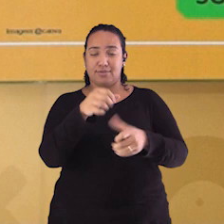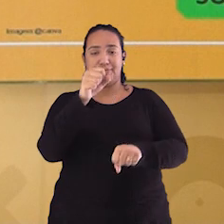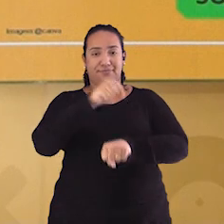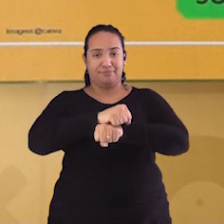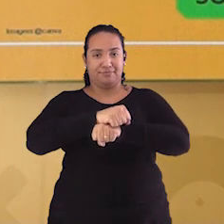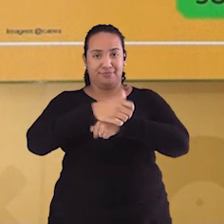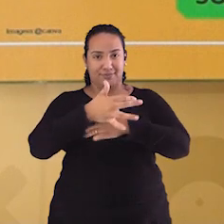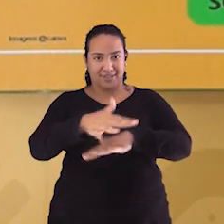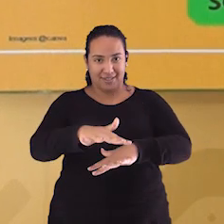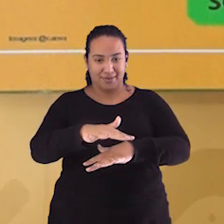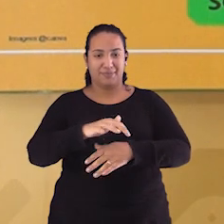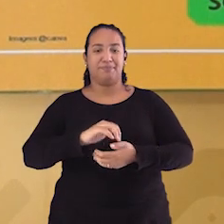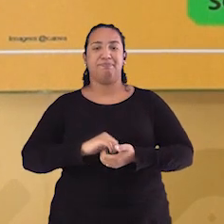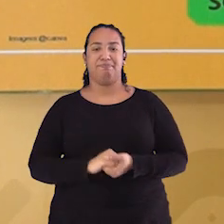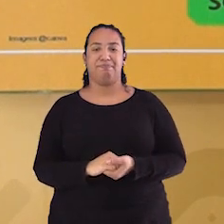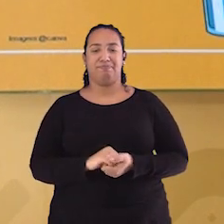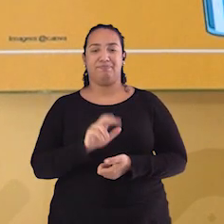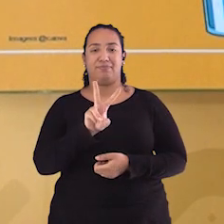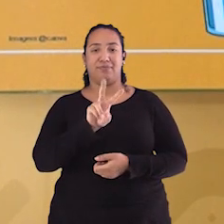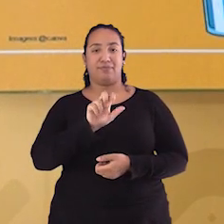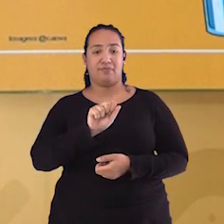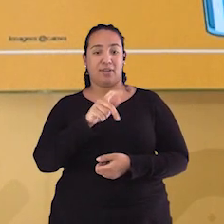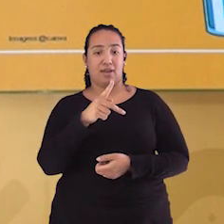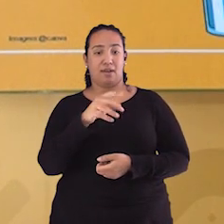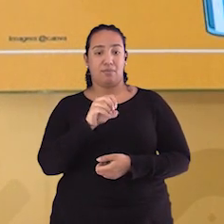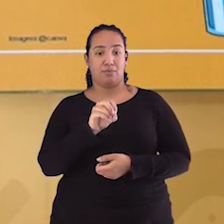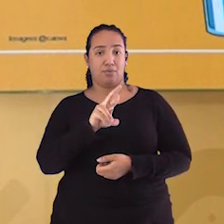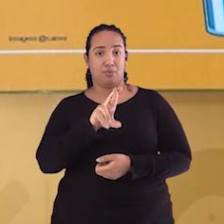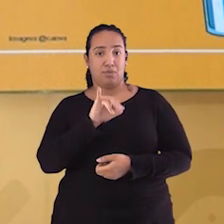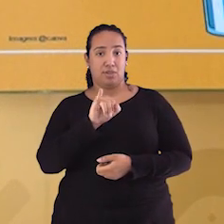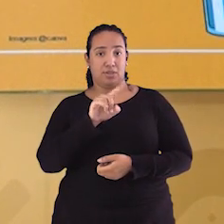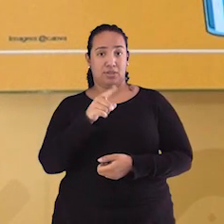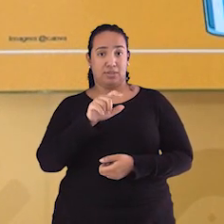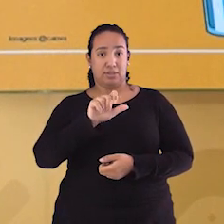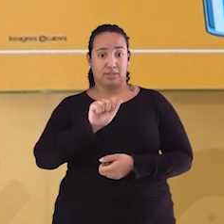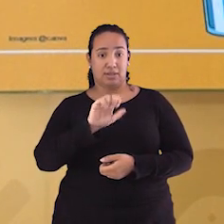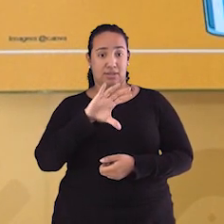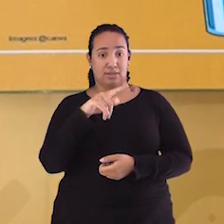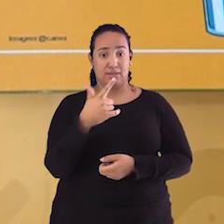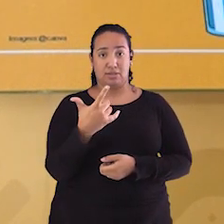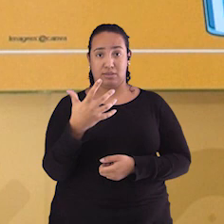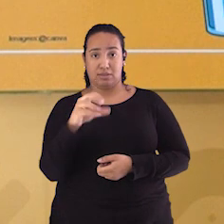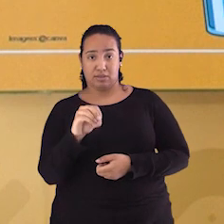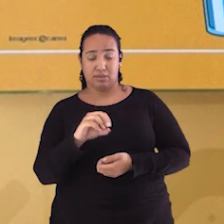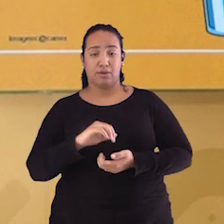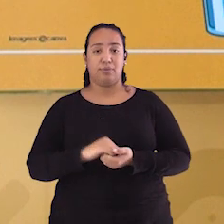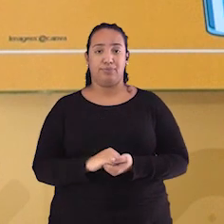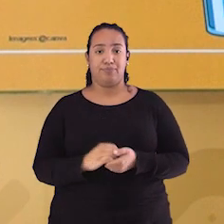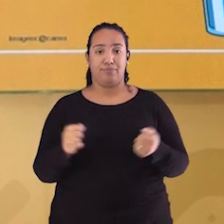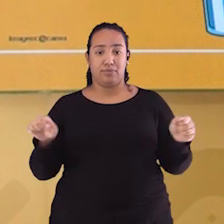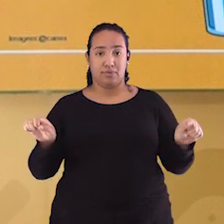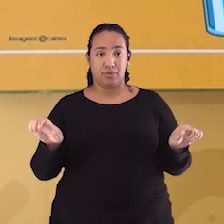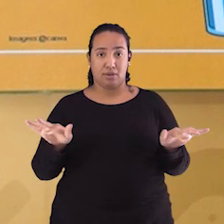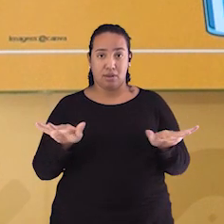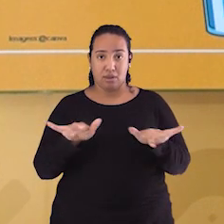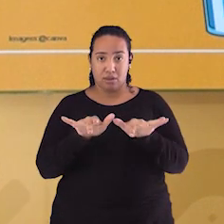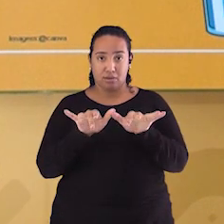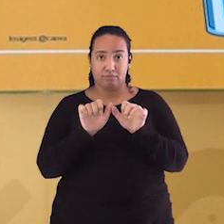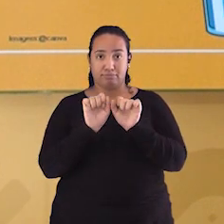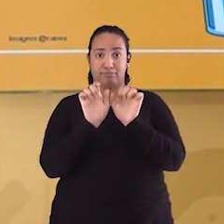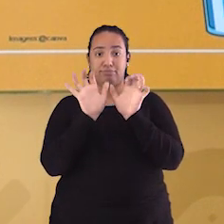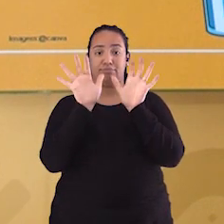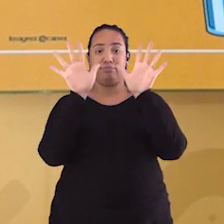de fusão. A vaporização ou ebulição é a passagem do estado líquido para o